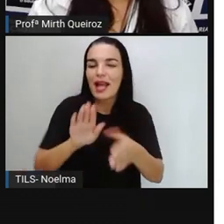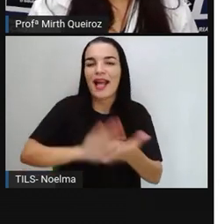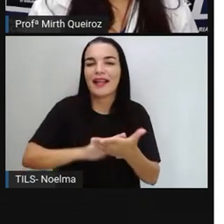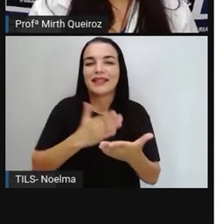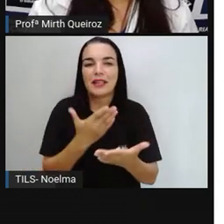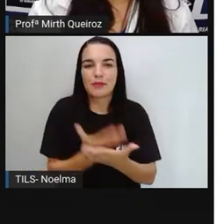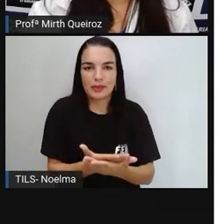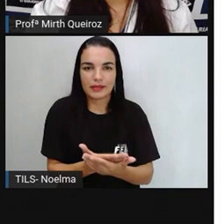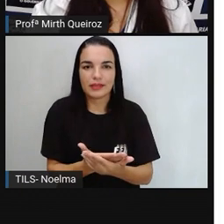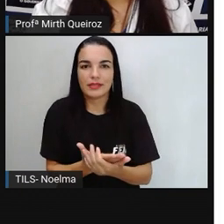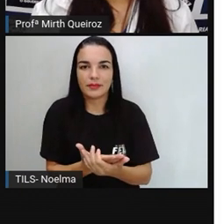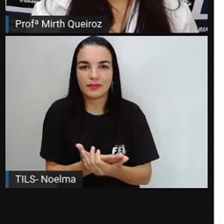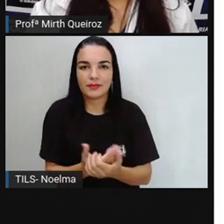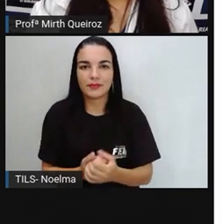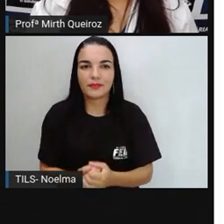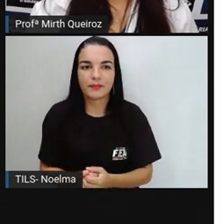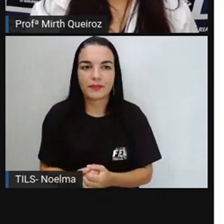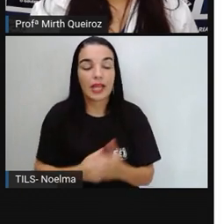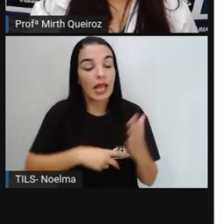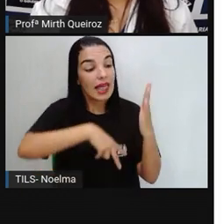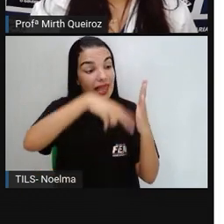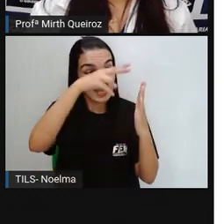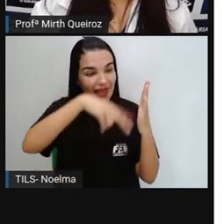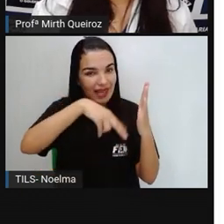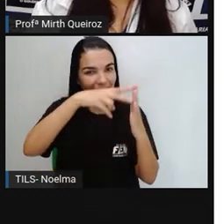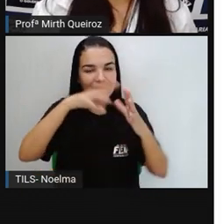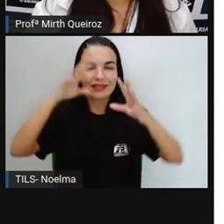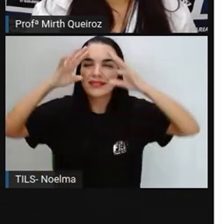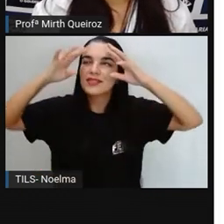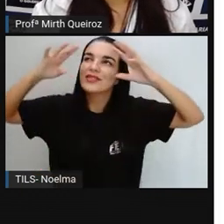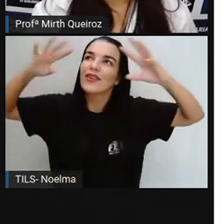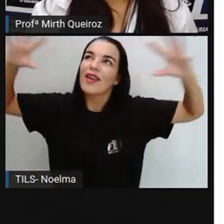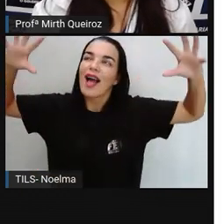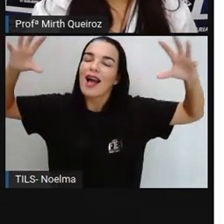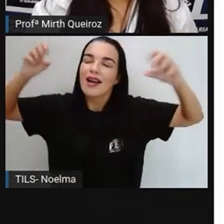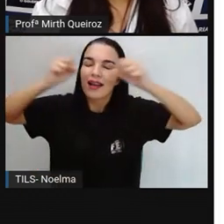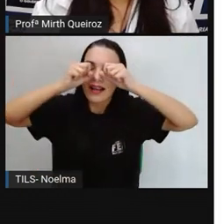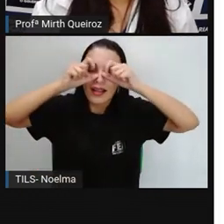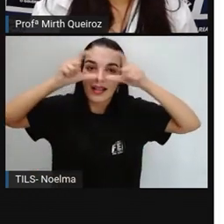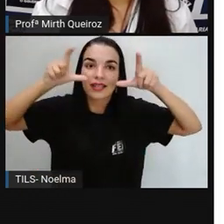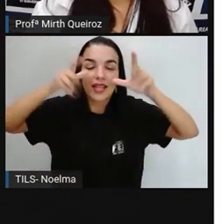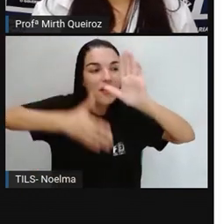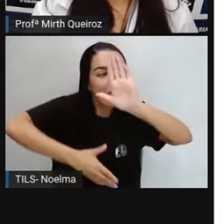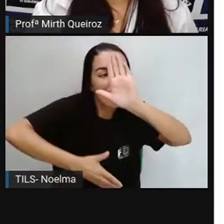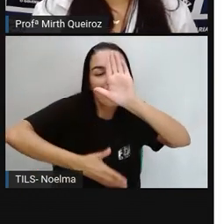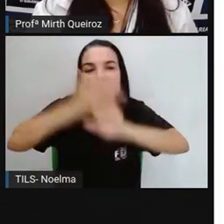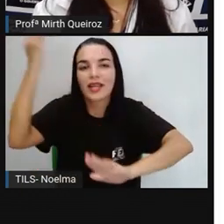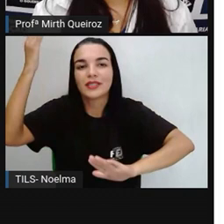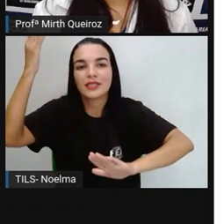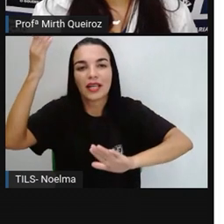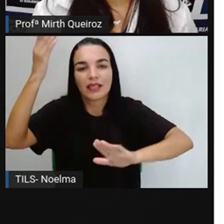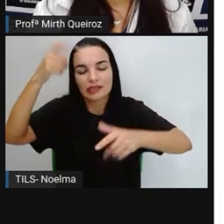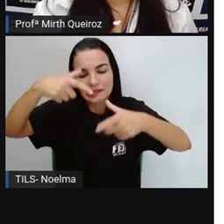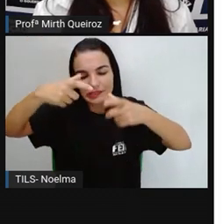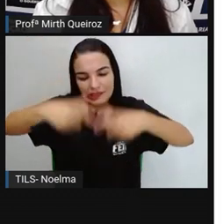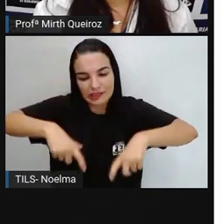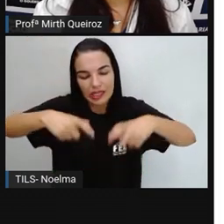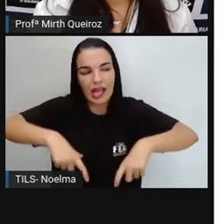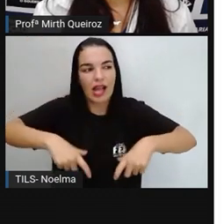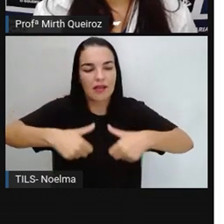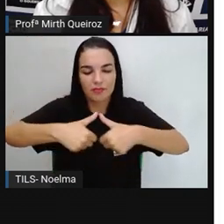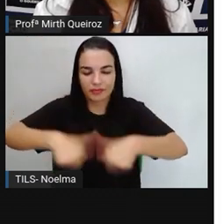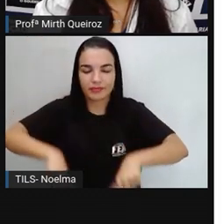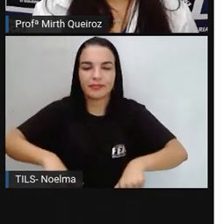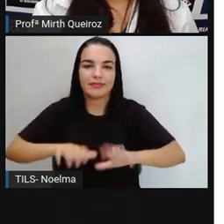interpretação de texto. Ler é sonhar acordado, é viajar sem sair do mesmo